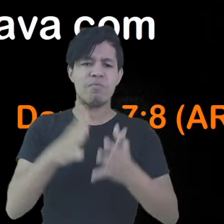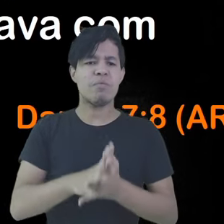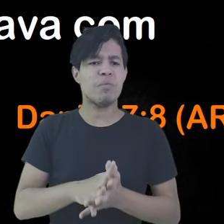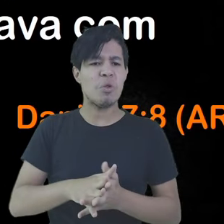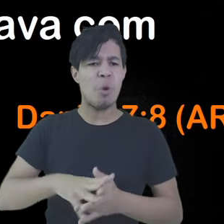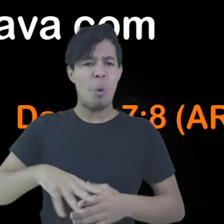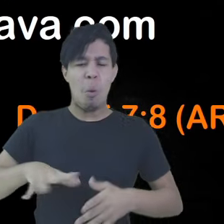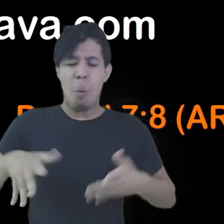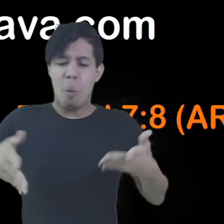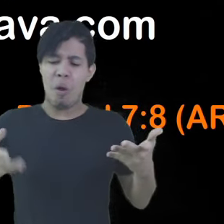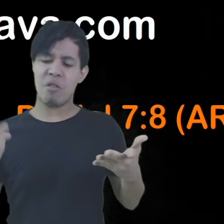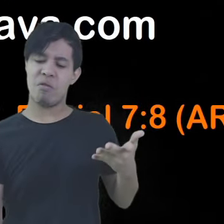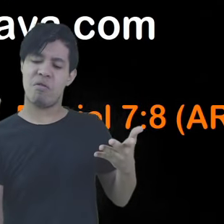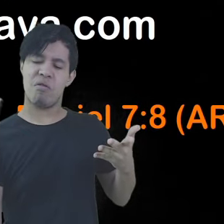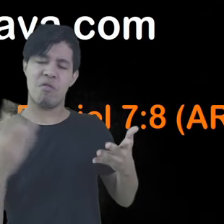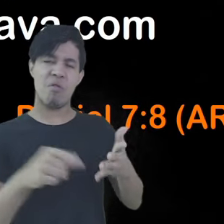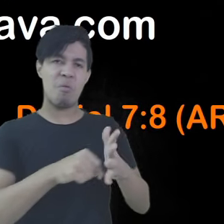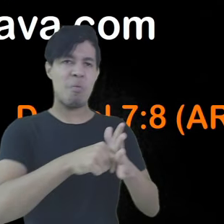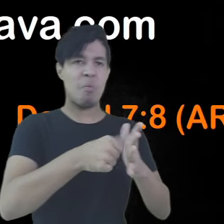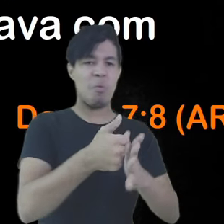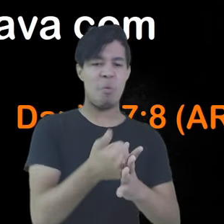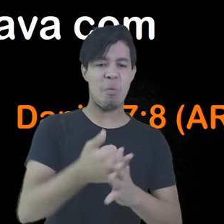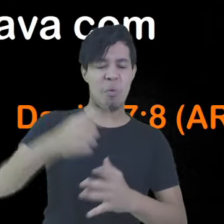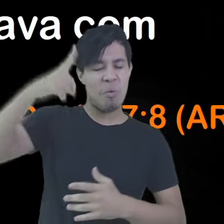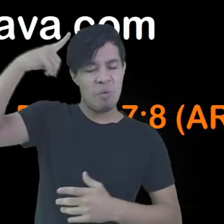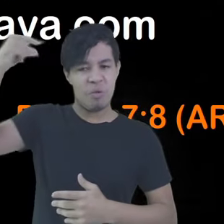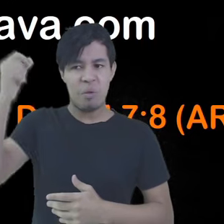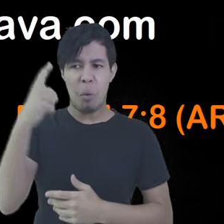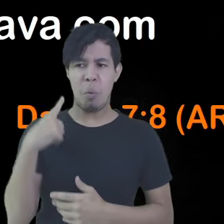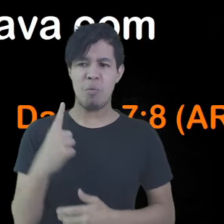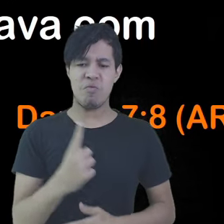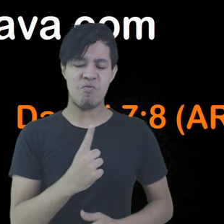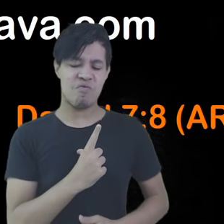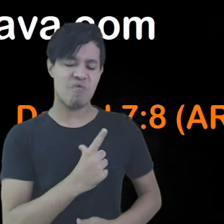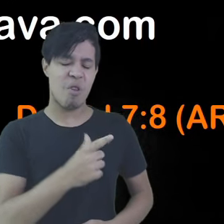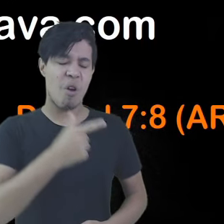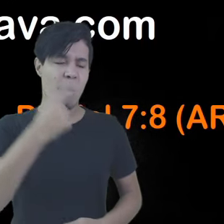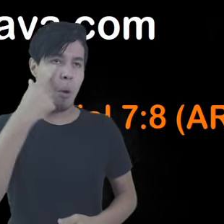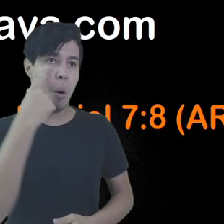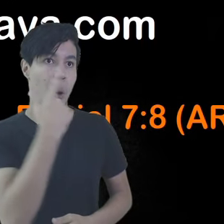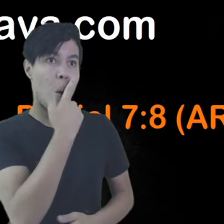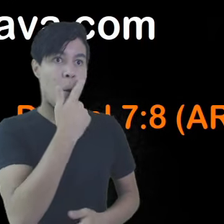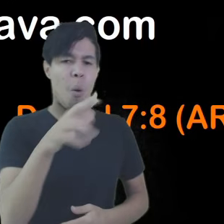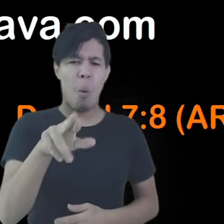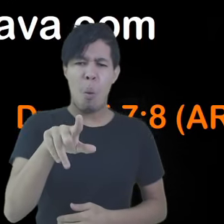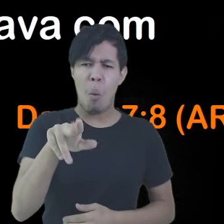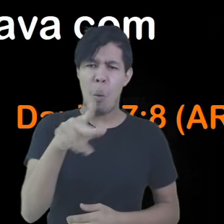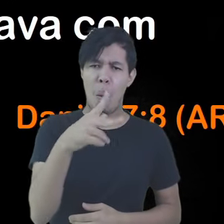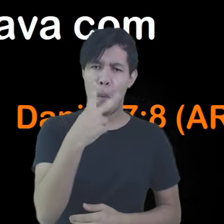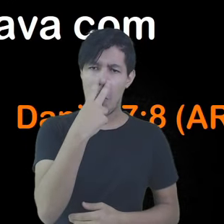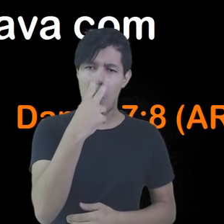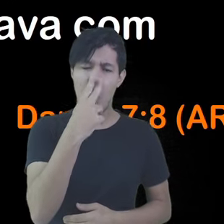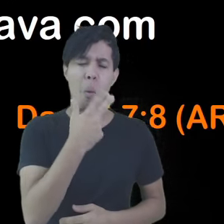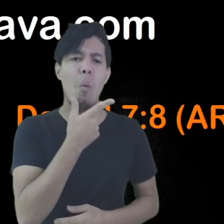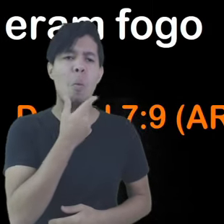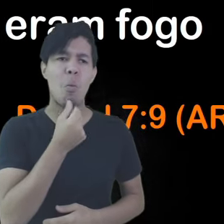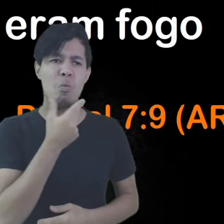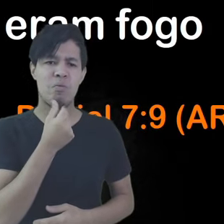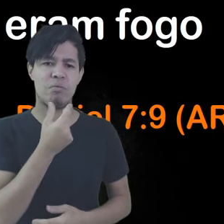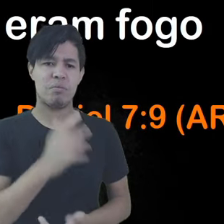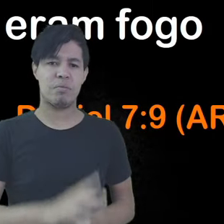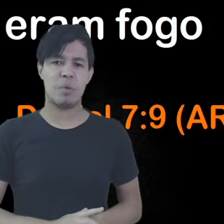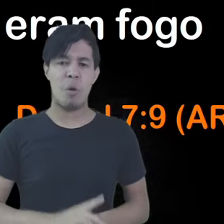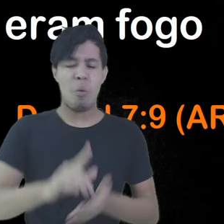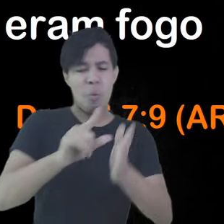três primeiros foram arrancados. E neste chifre havia olhos como de homem e uma boca que falava blasfêmias com insolência. Verso